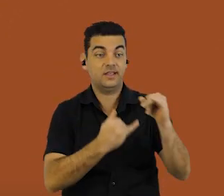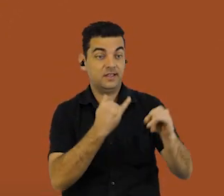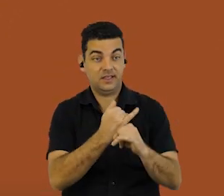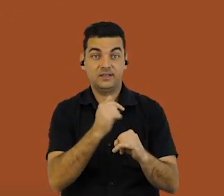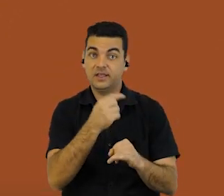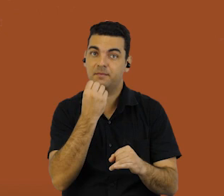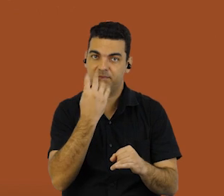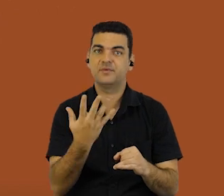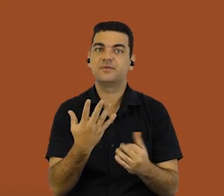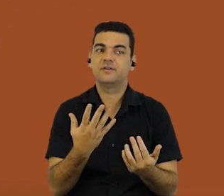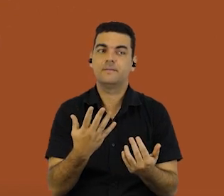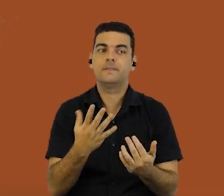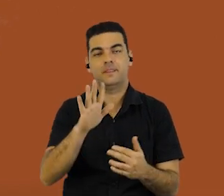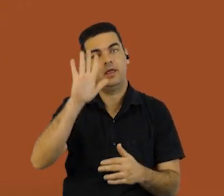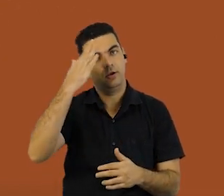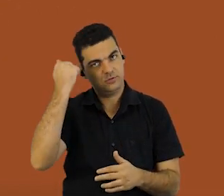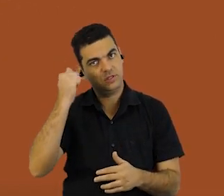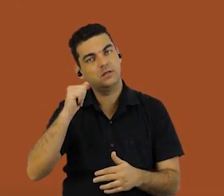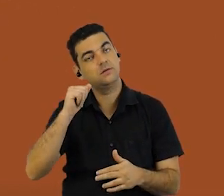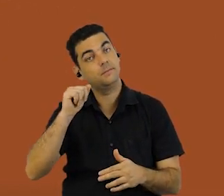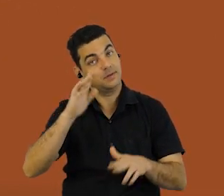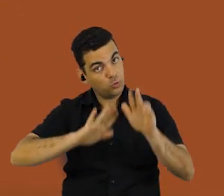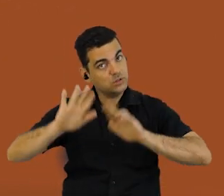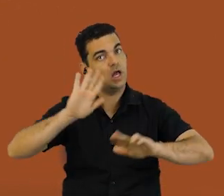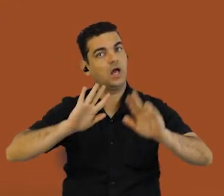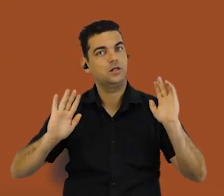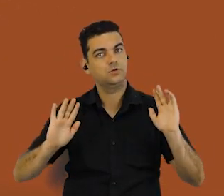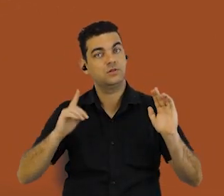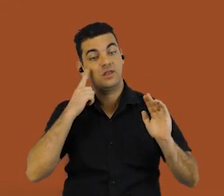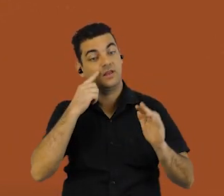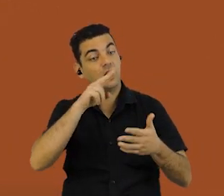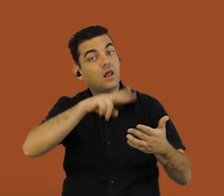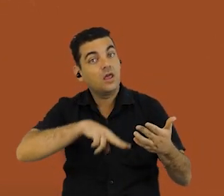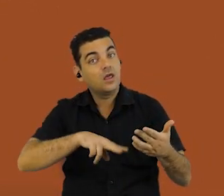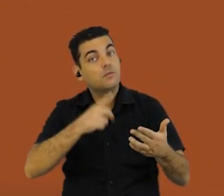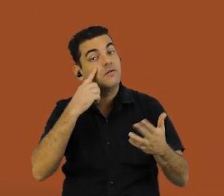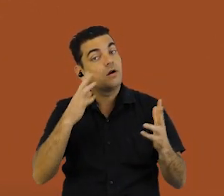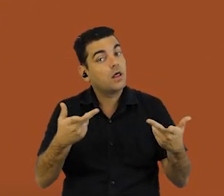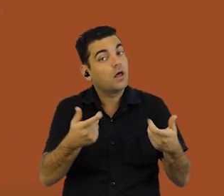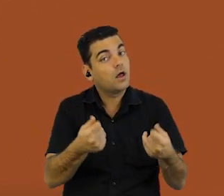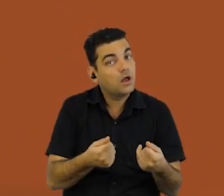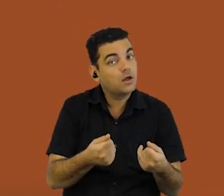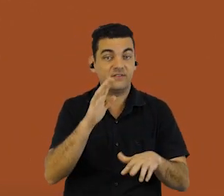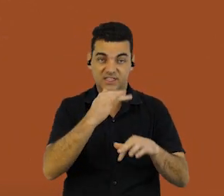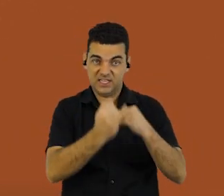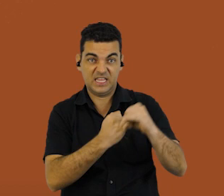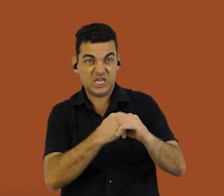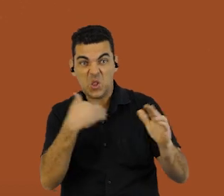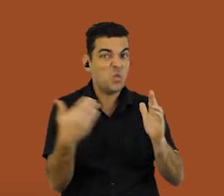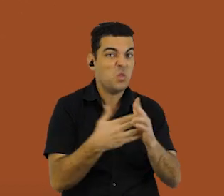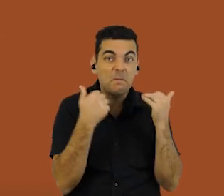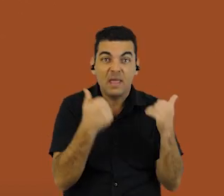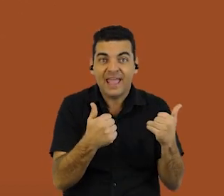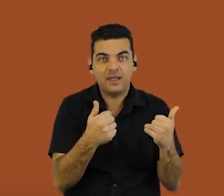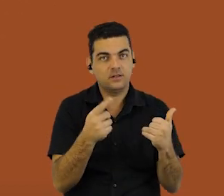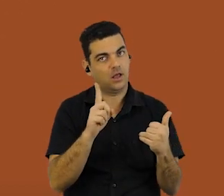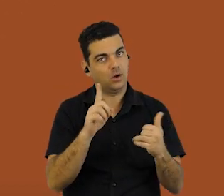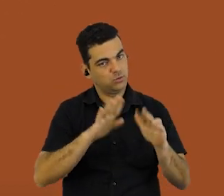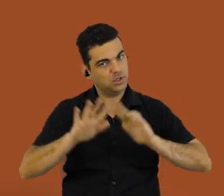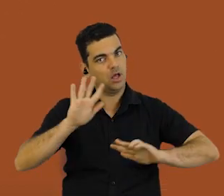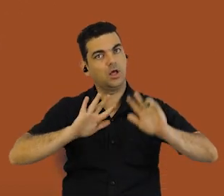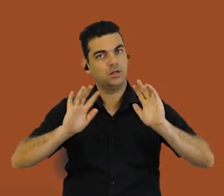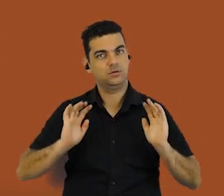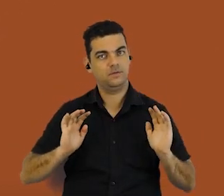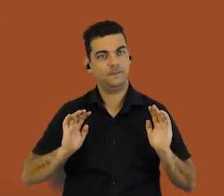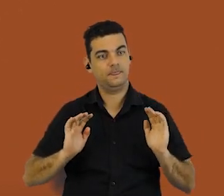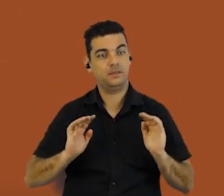internet é claro que você tem que ver a qualidade, tem que procurar, porque nem tudo que está na internet é de boa qualidade,